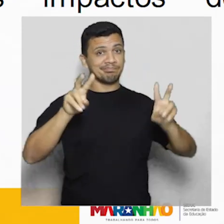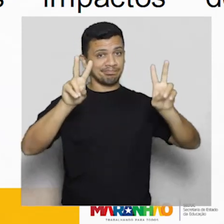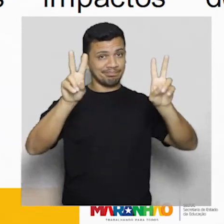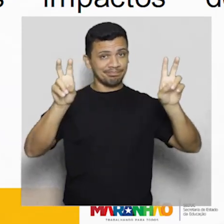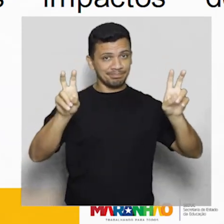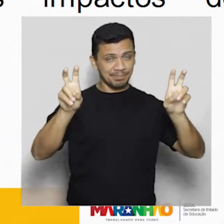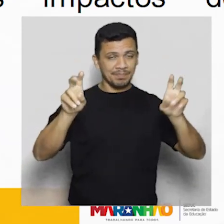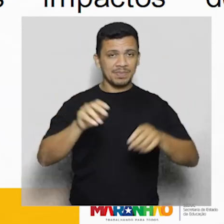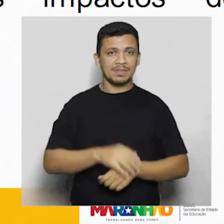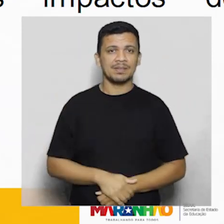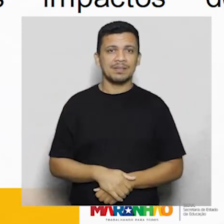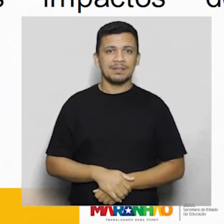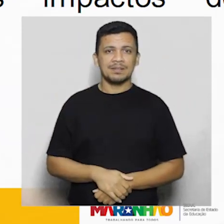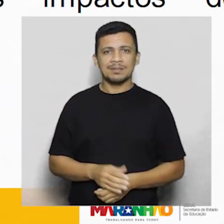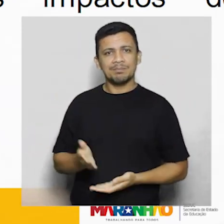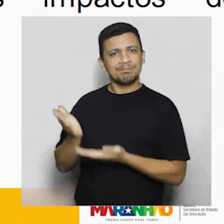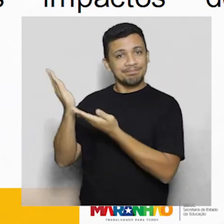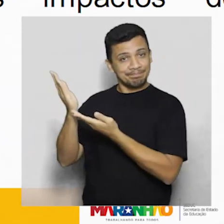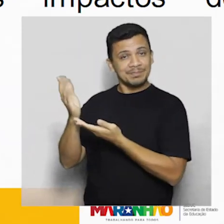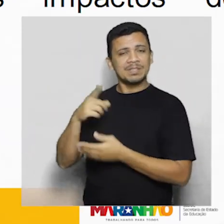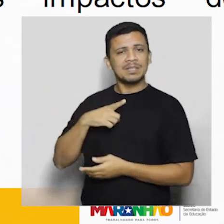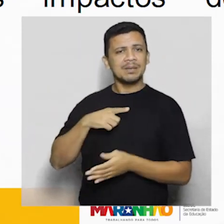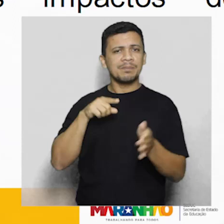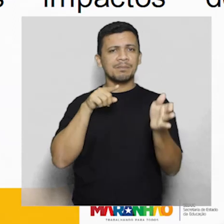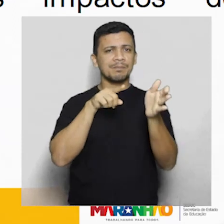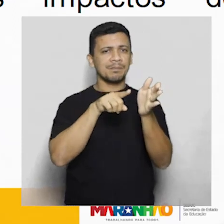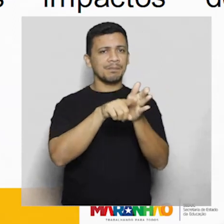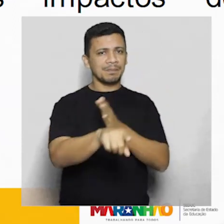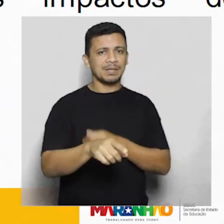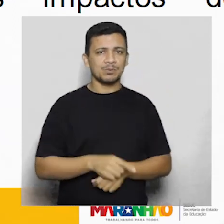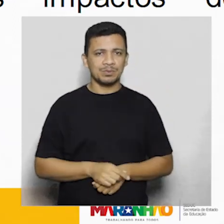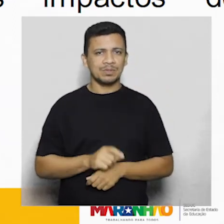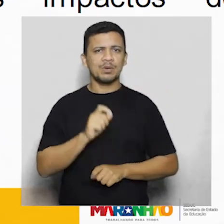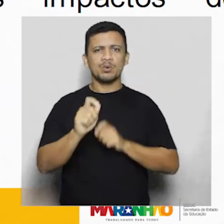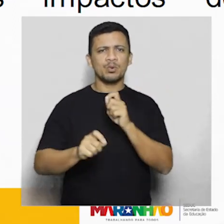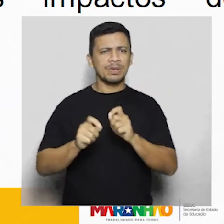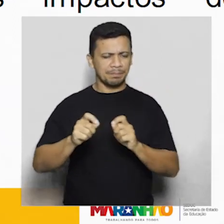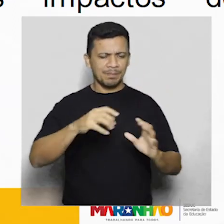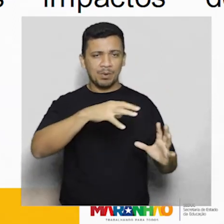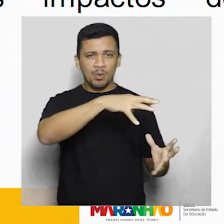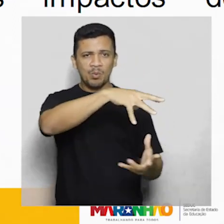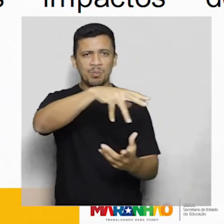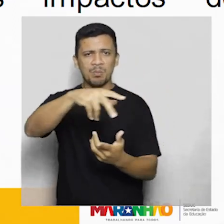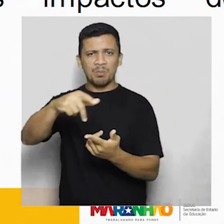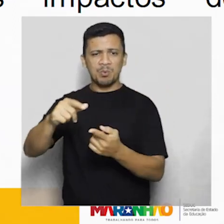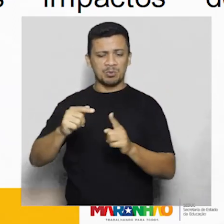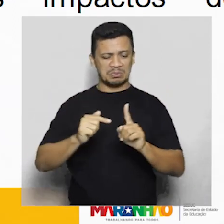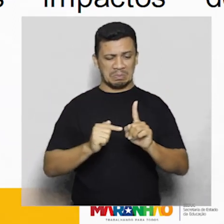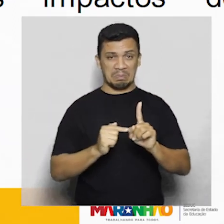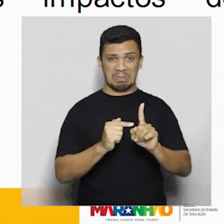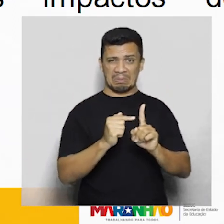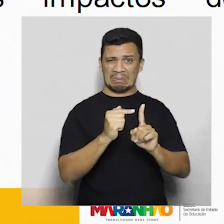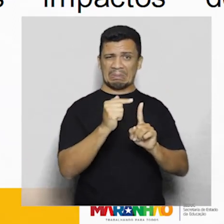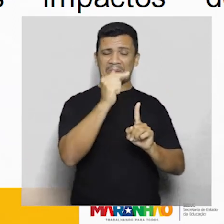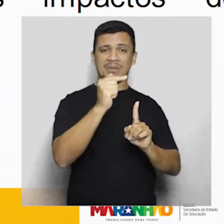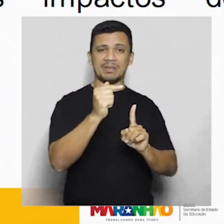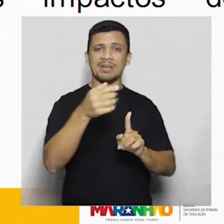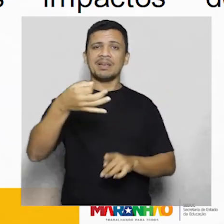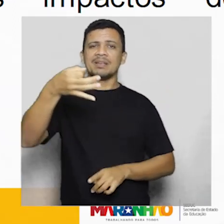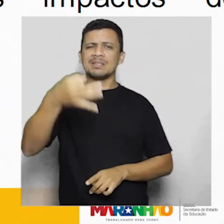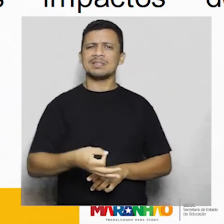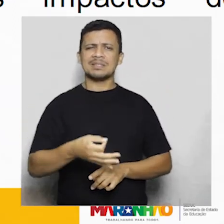Então olha só trouxe aqui uma questão sobre o aquecimento global é correto afirmar